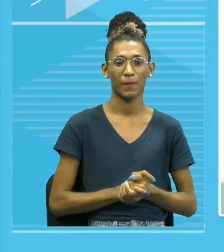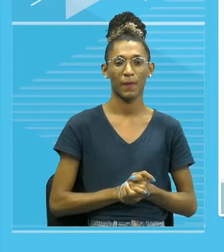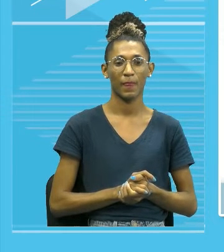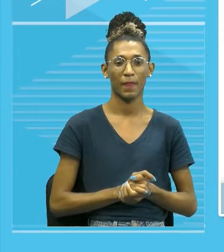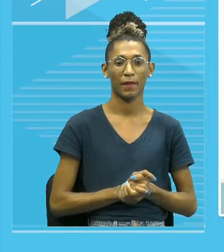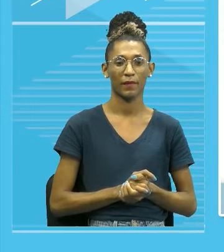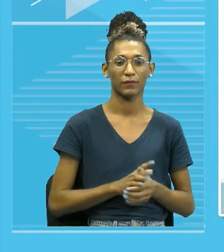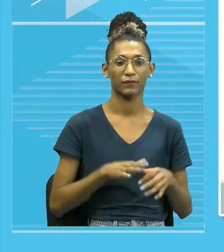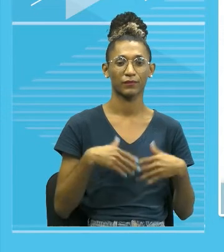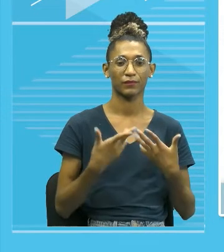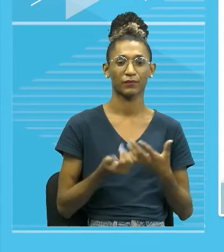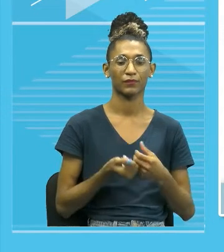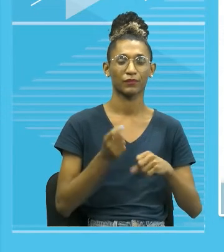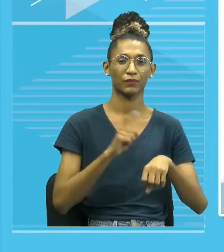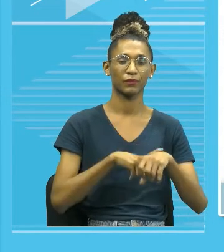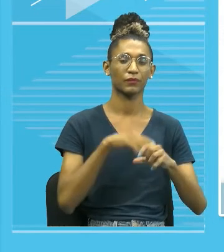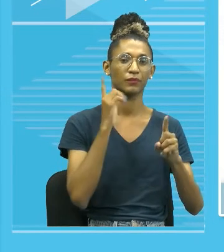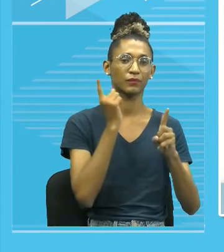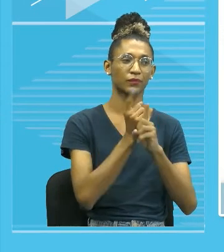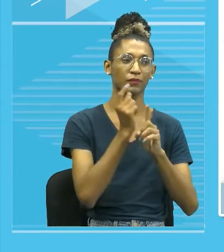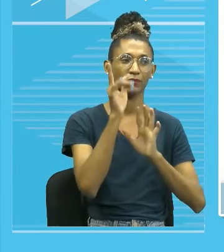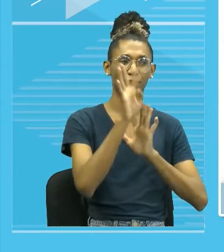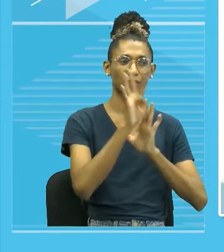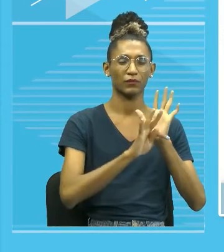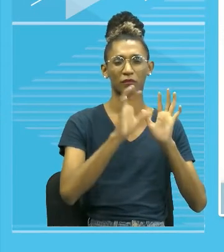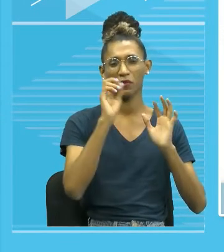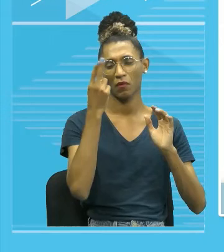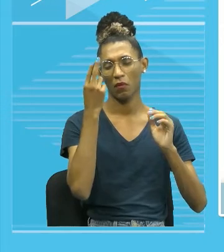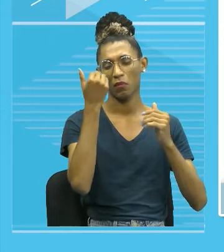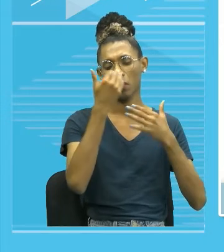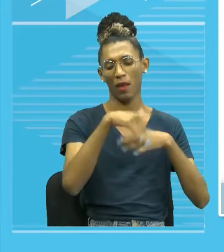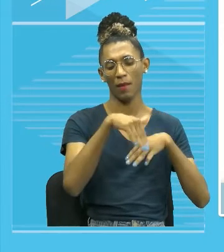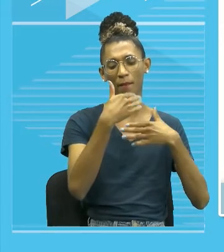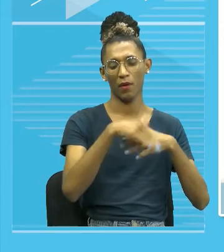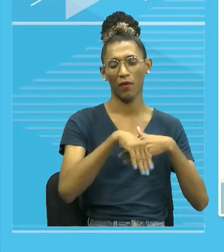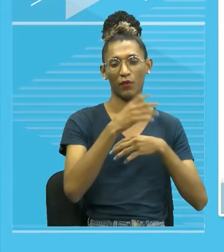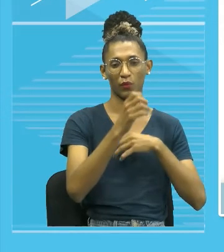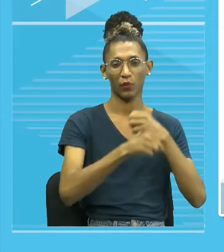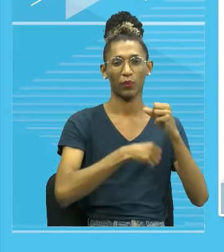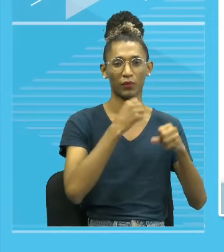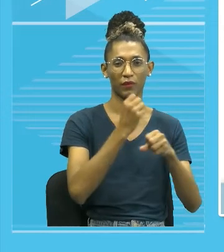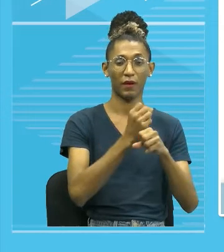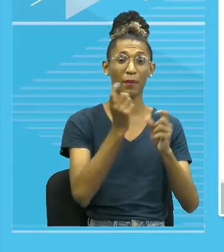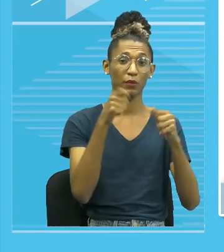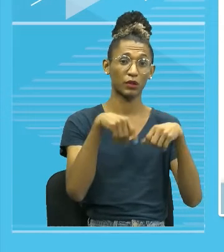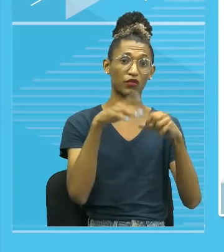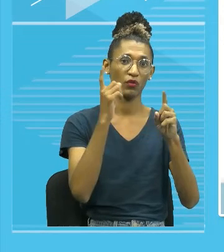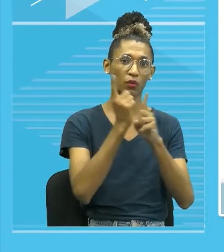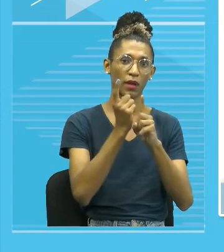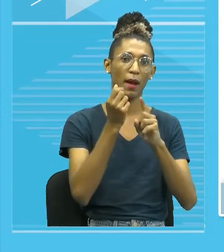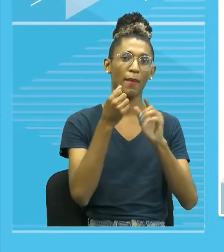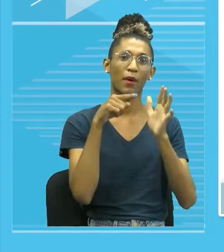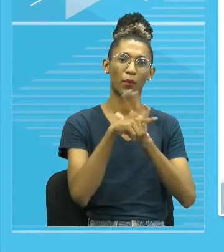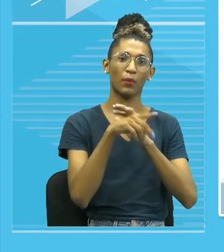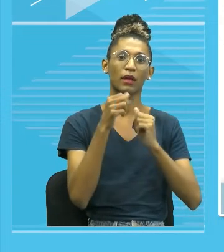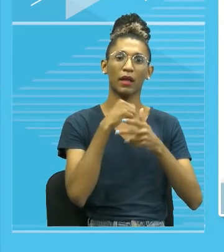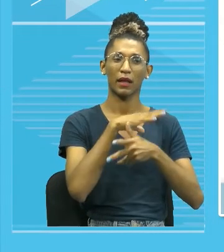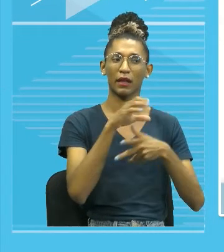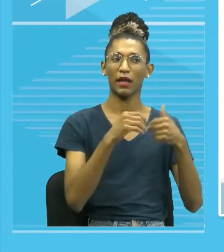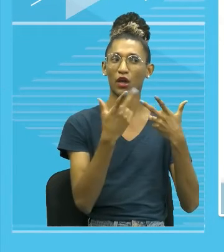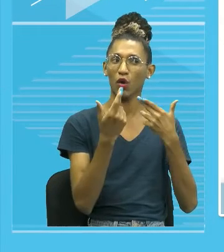Então quando vocês encontraram Um textinho como esse numa prova ano que vem no ENEM assim não sei lembrem disso